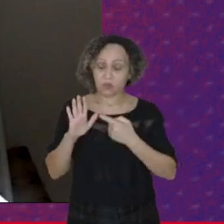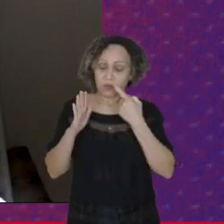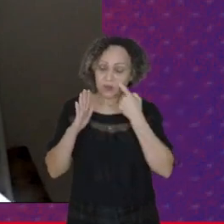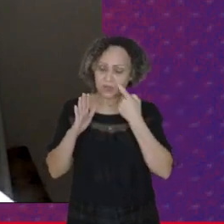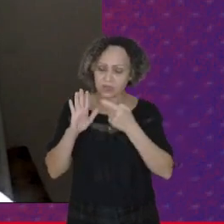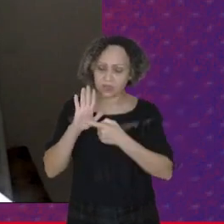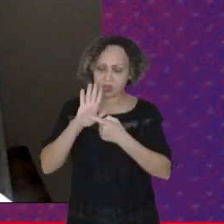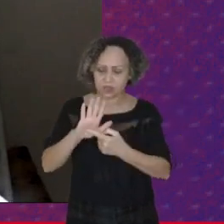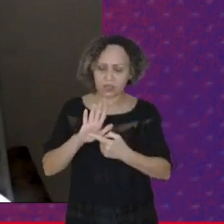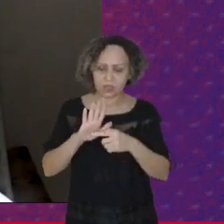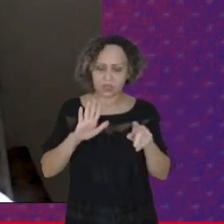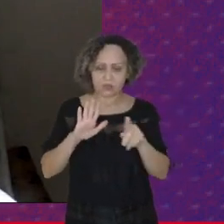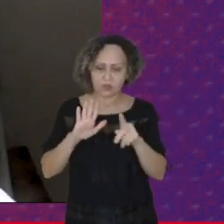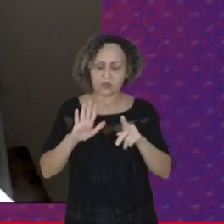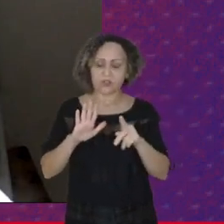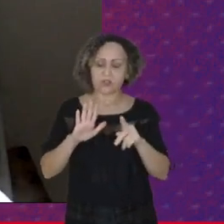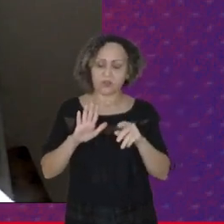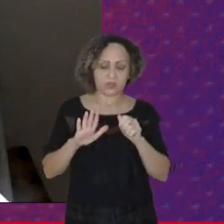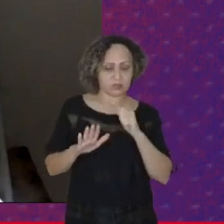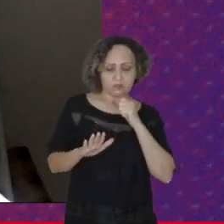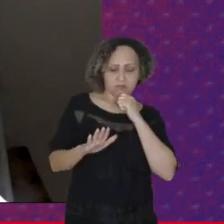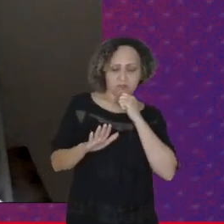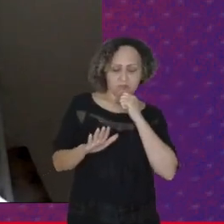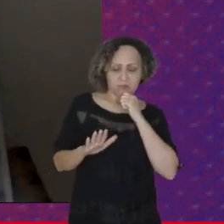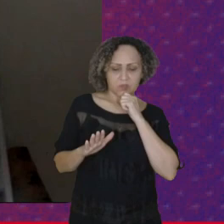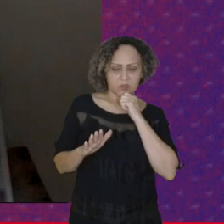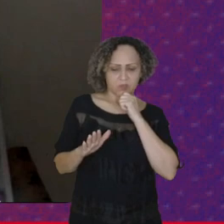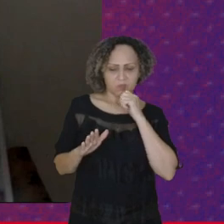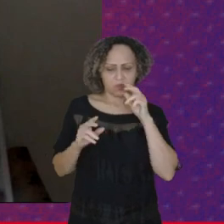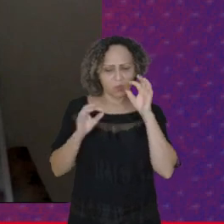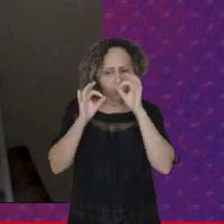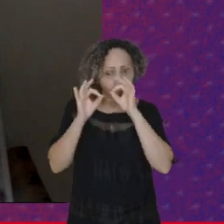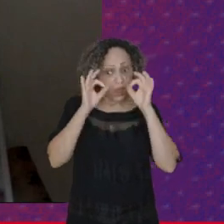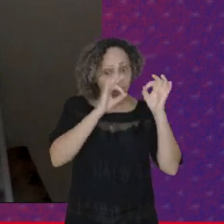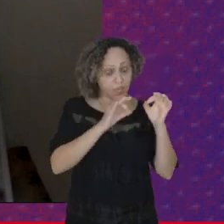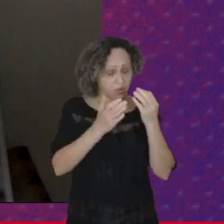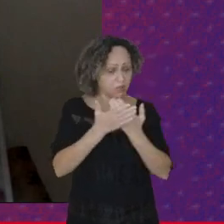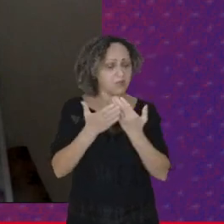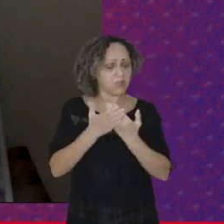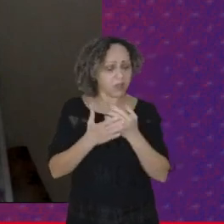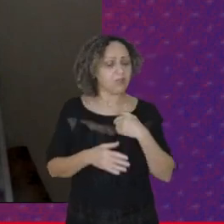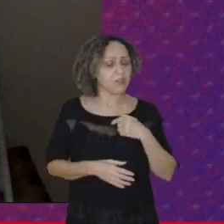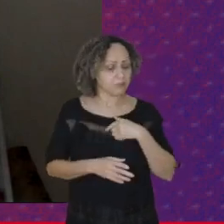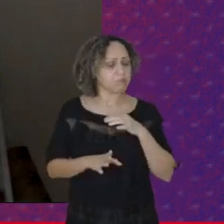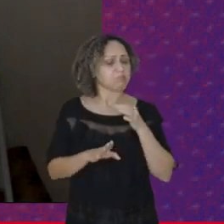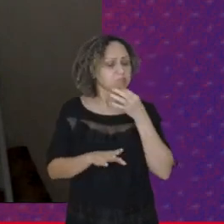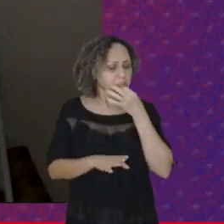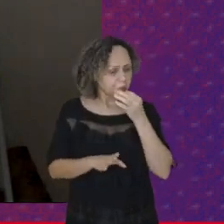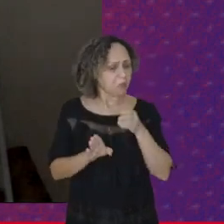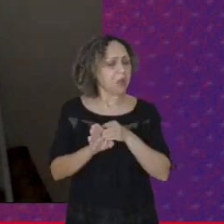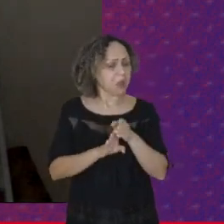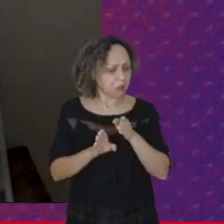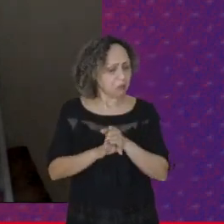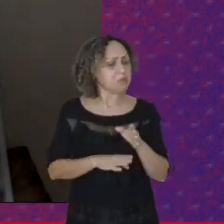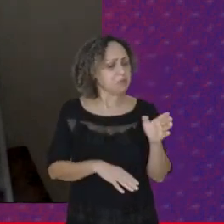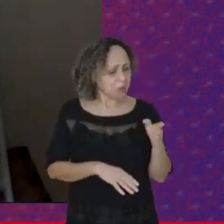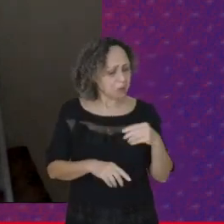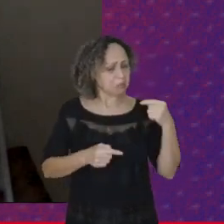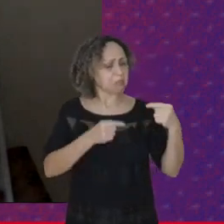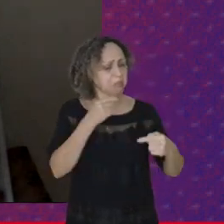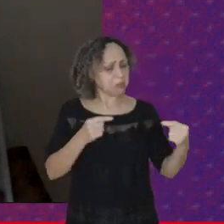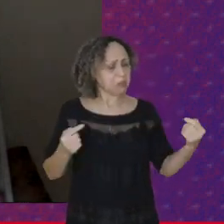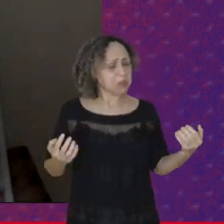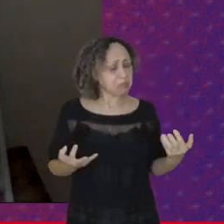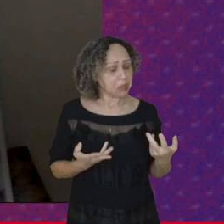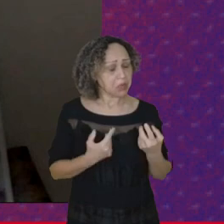ainda, super recomendo. Eu assisti um debate riquíssimo e quem não assistiu ainda,